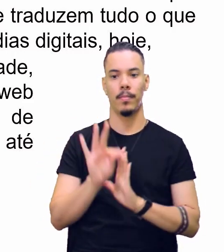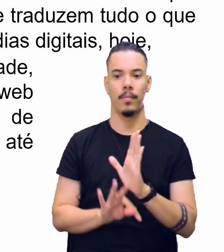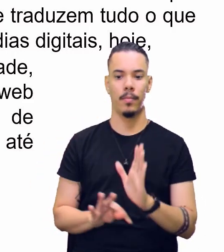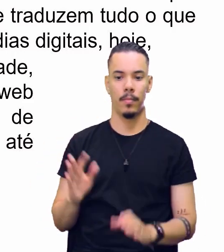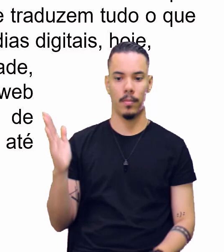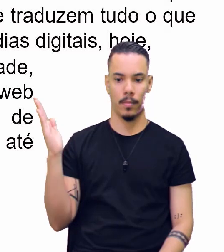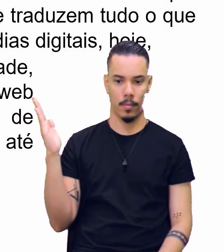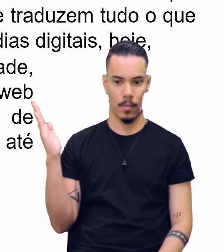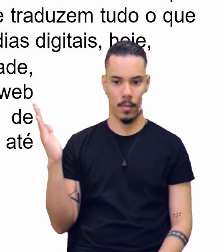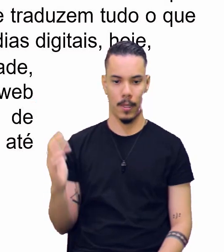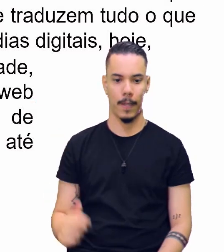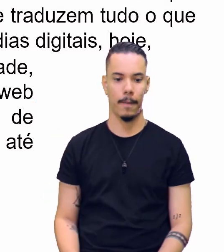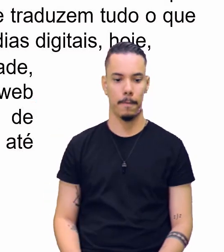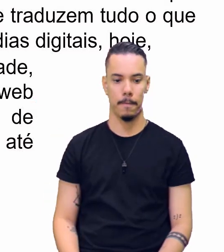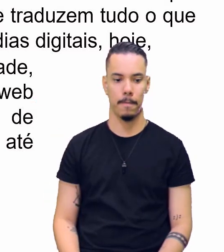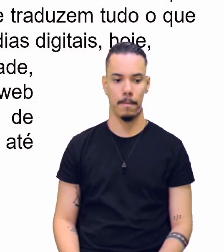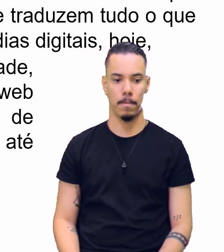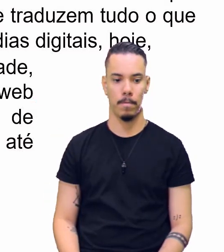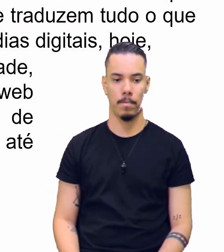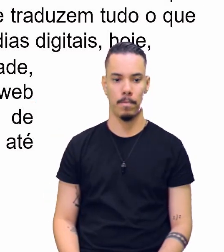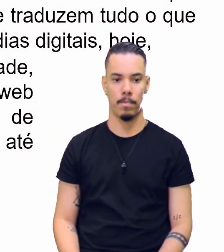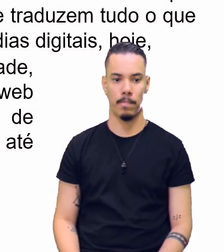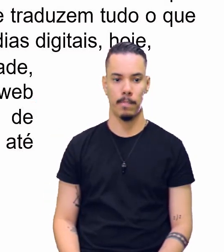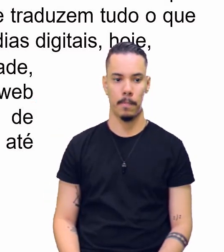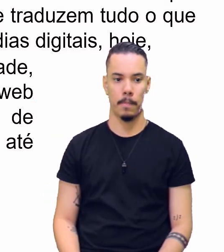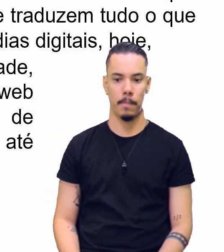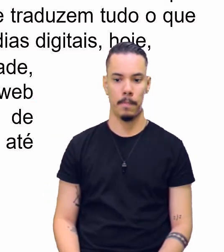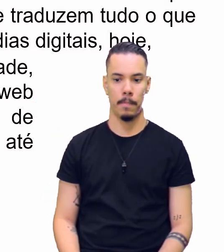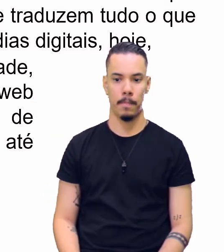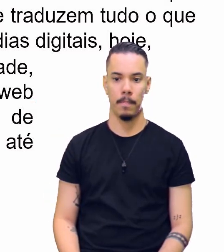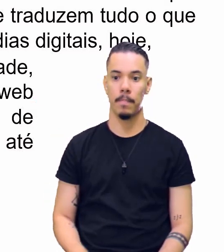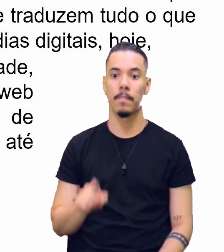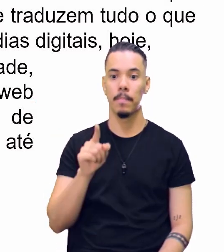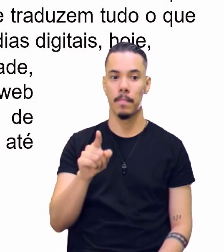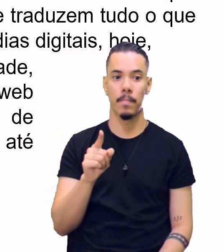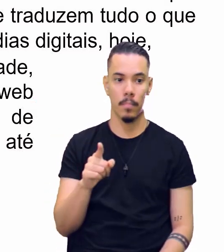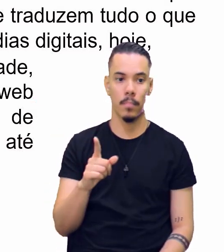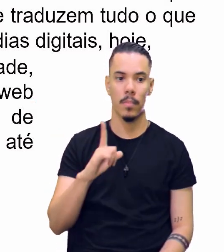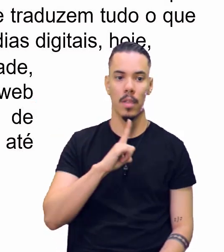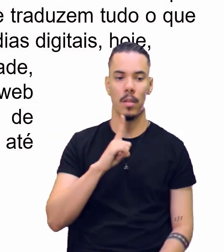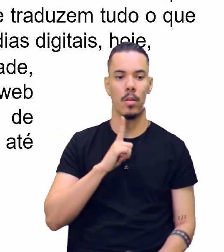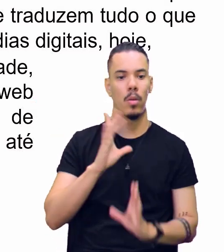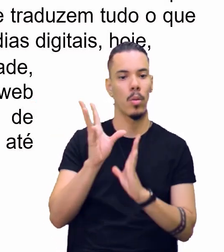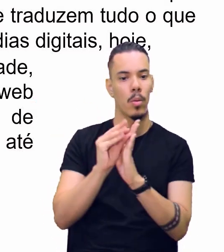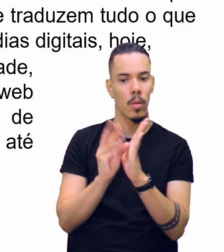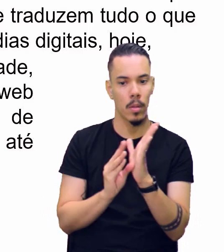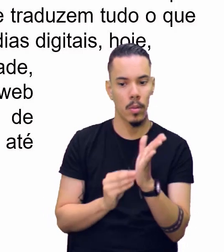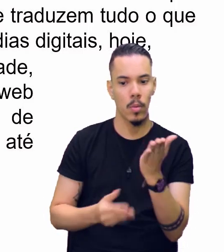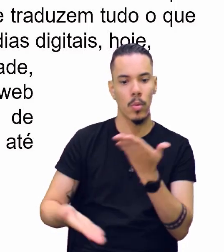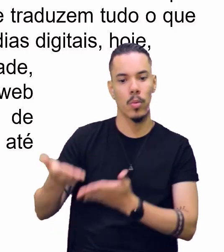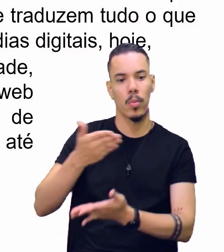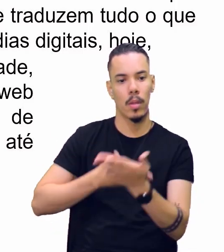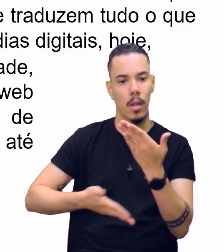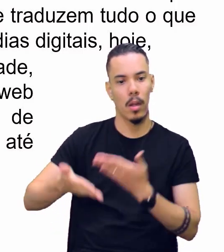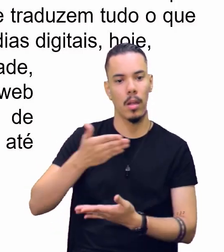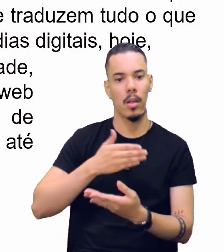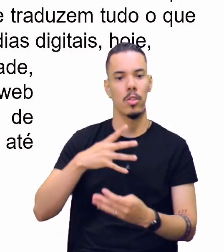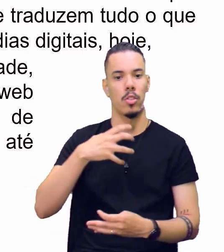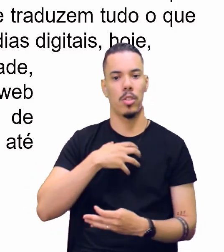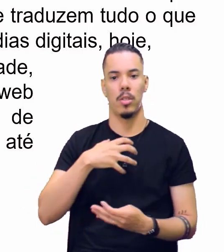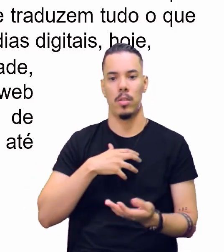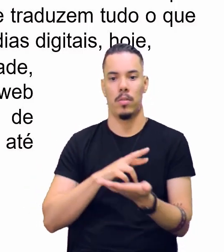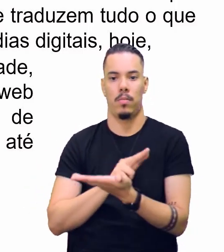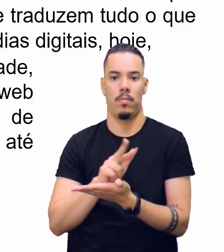Felipe Menezes. Você vai até o conteúdo e interage com ele de todas as